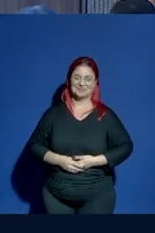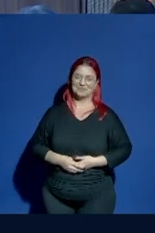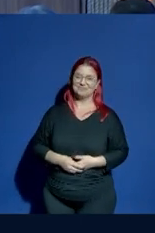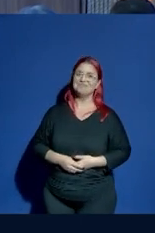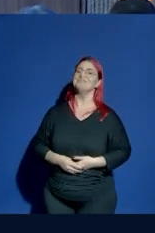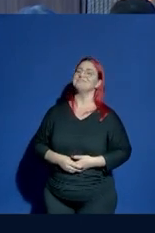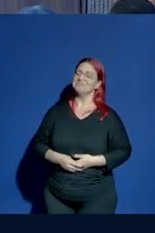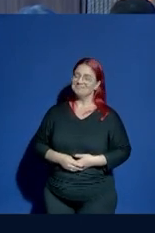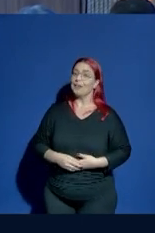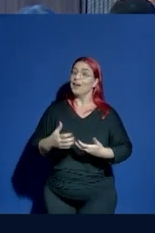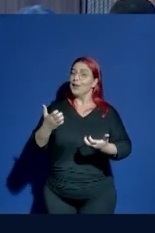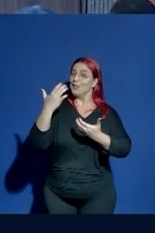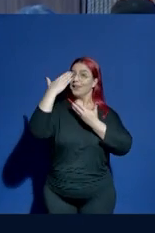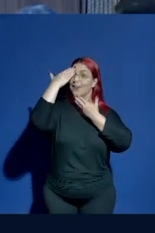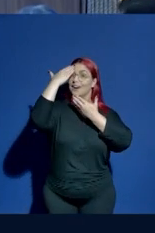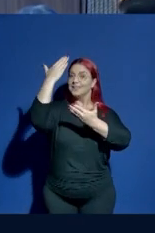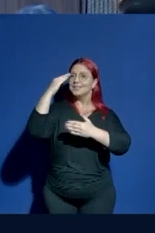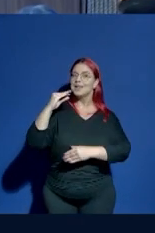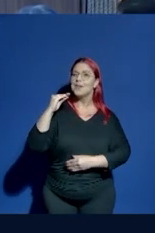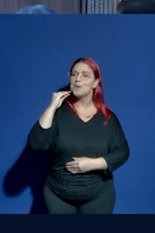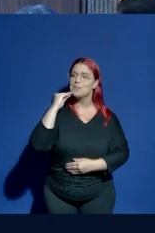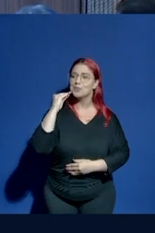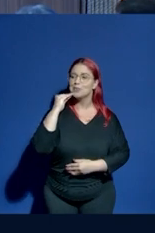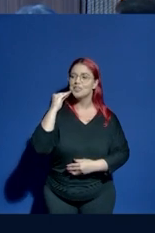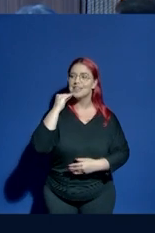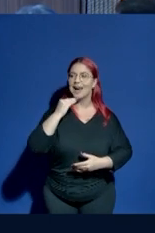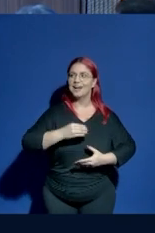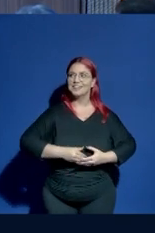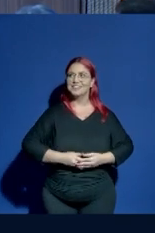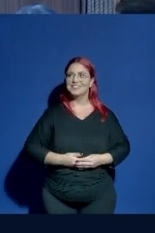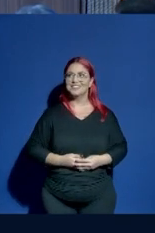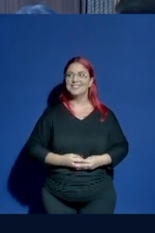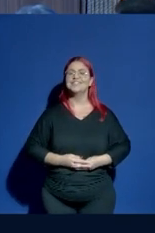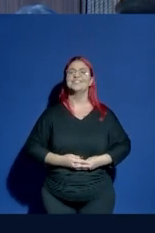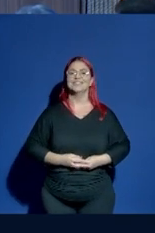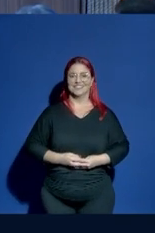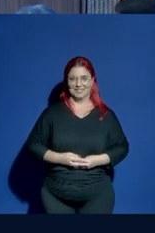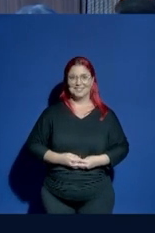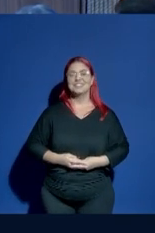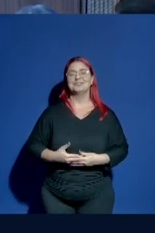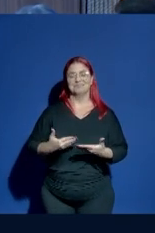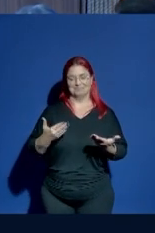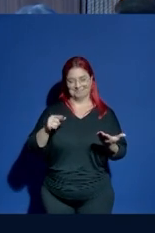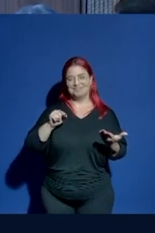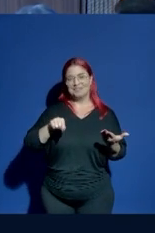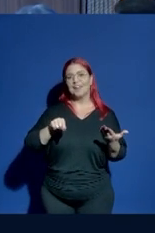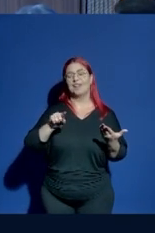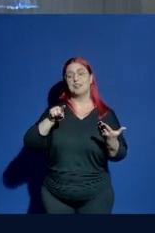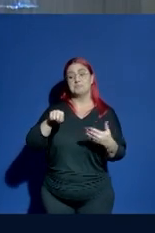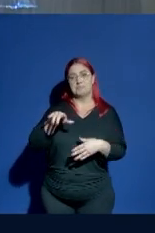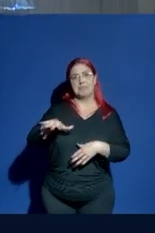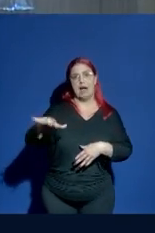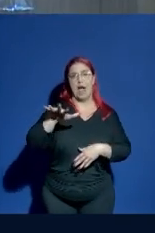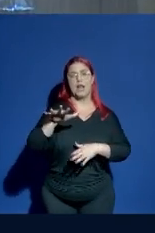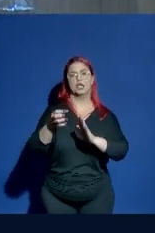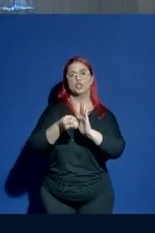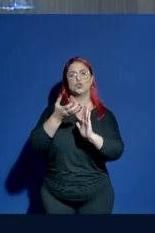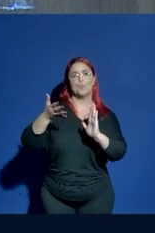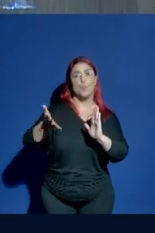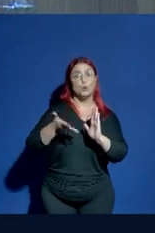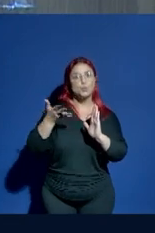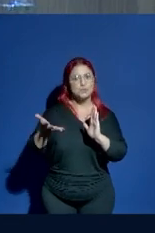agradecer a oportunidade de ter esse contato mais direto com o setor produtivo